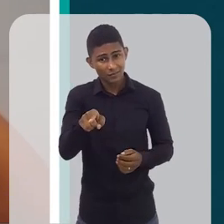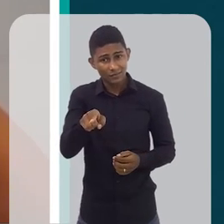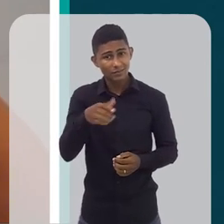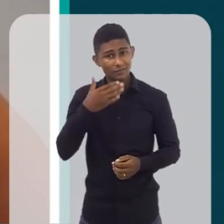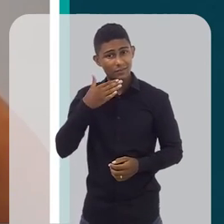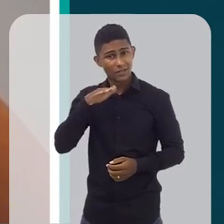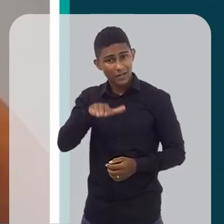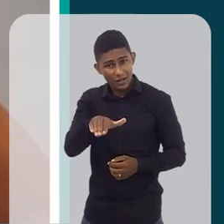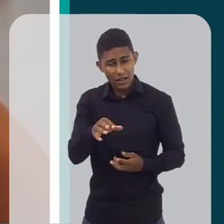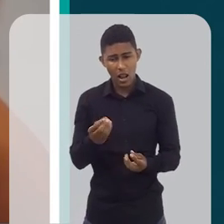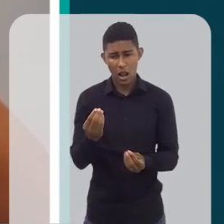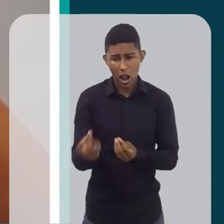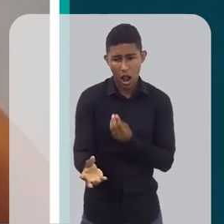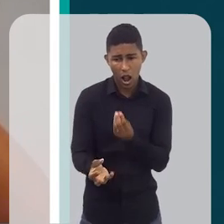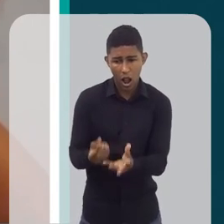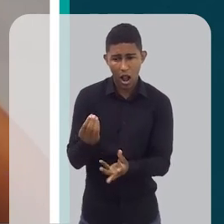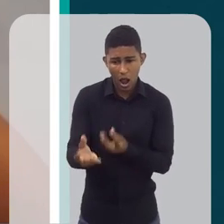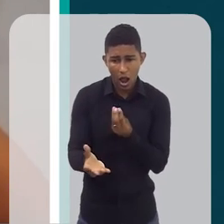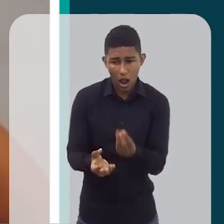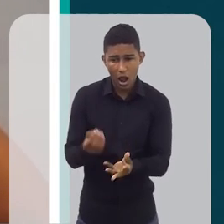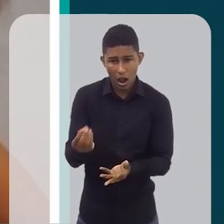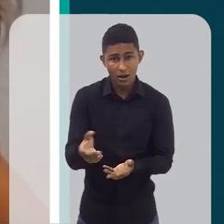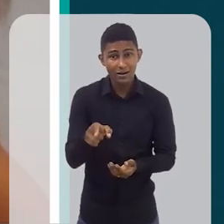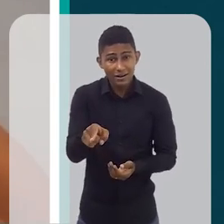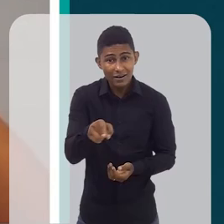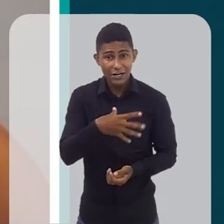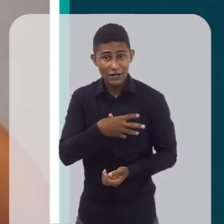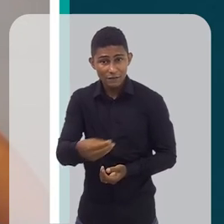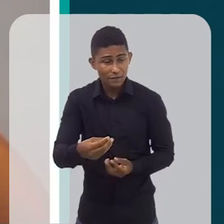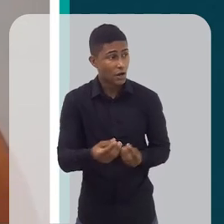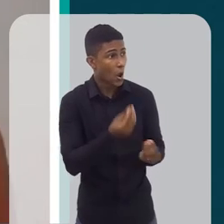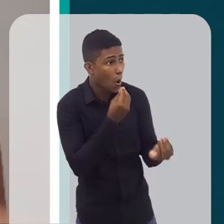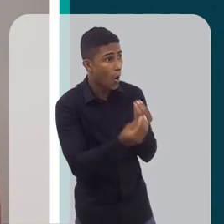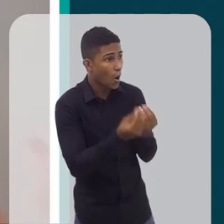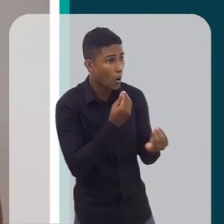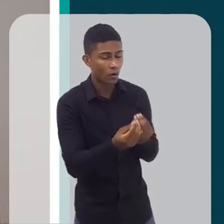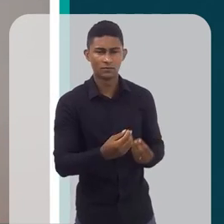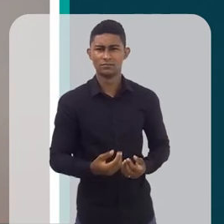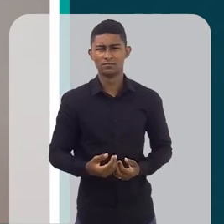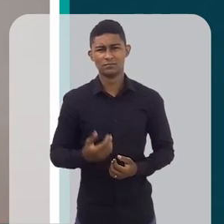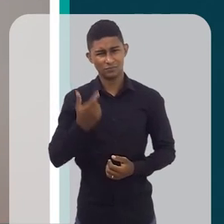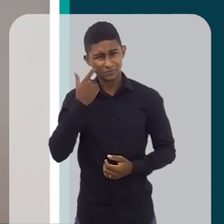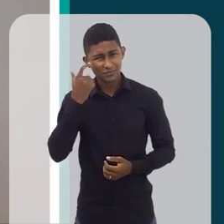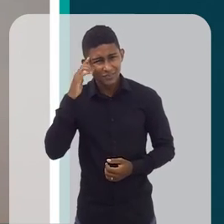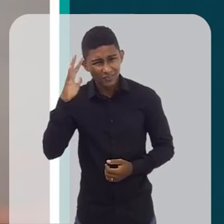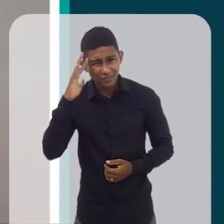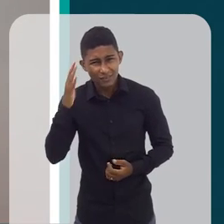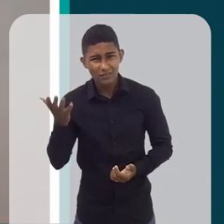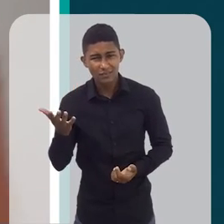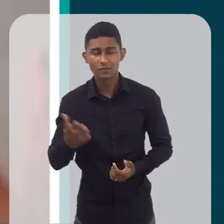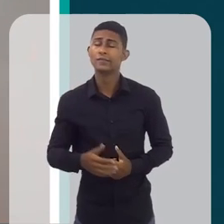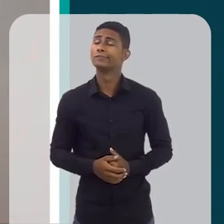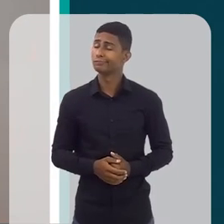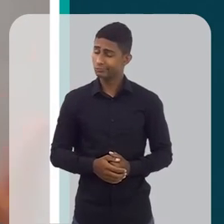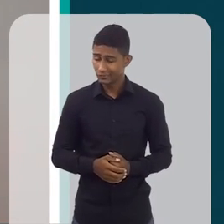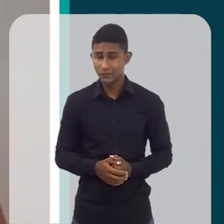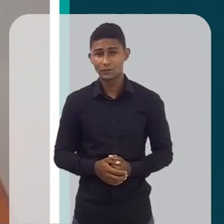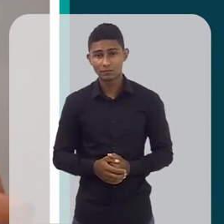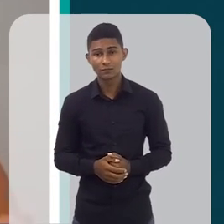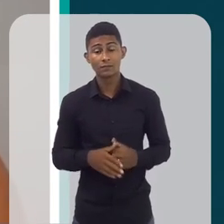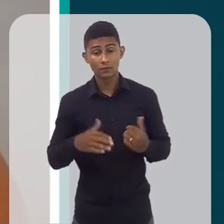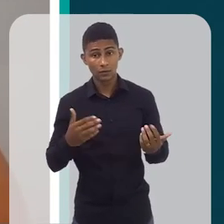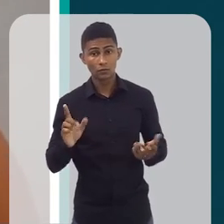retribuir, em troca ela poder comer. Então, assim, é esse pensamento tudo, né? Então, isso tudo